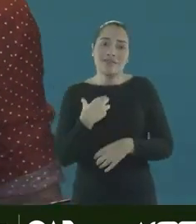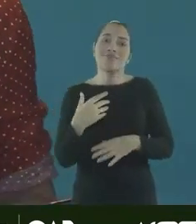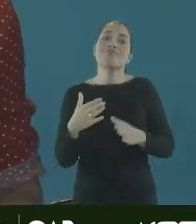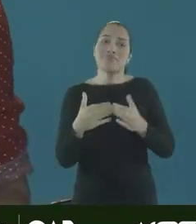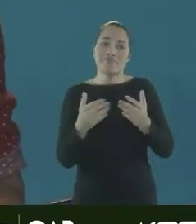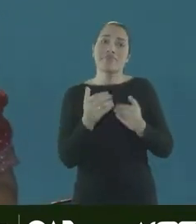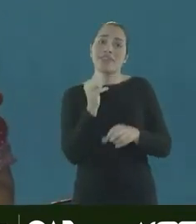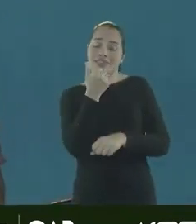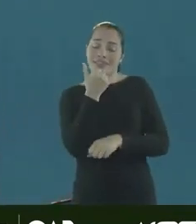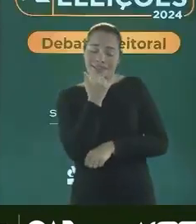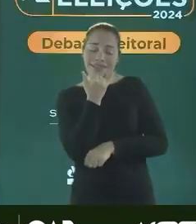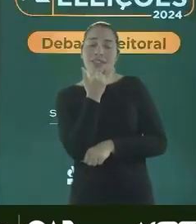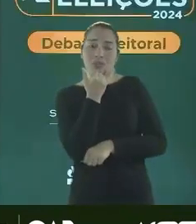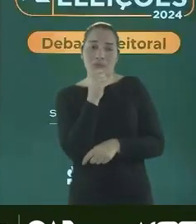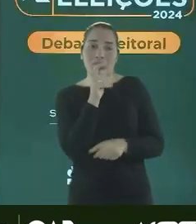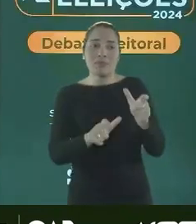aos servidores obada candidata